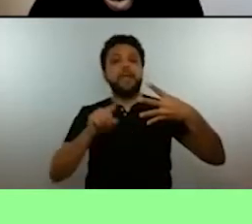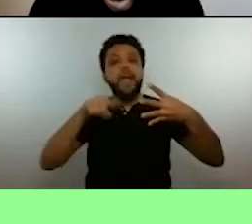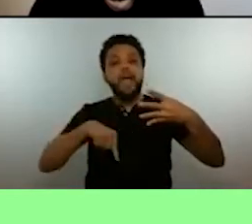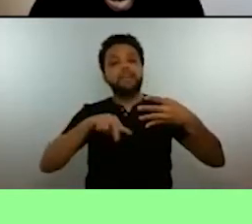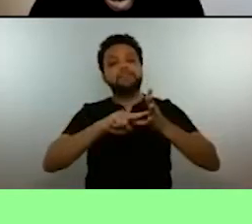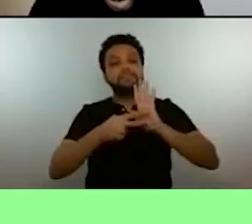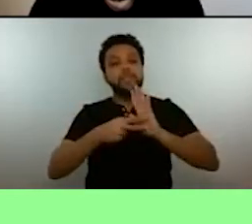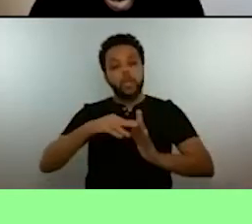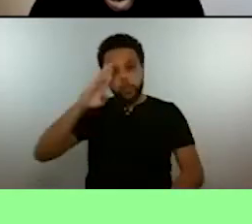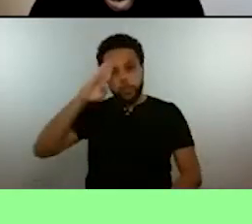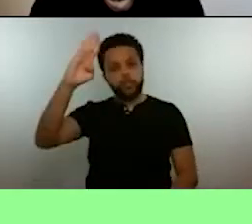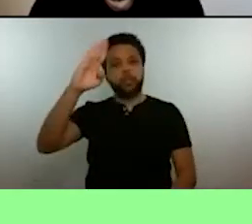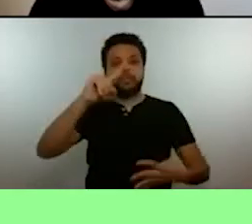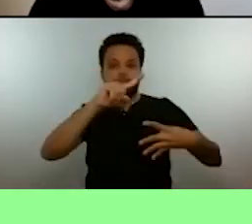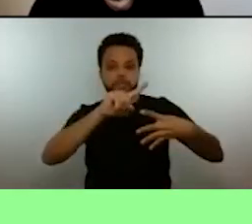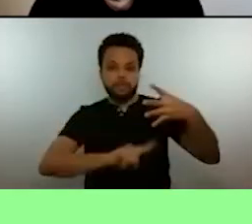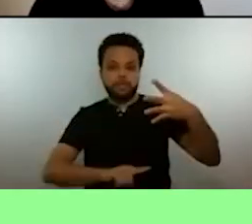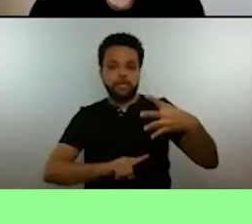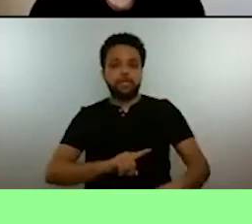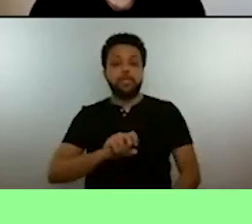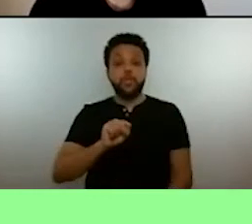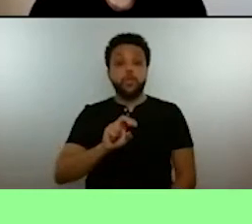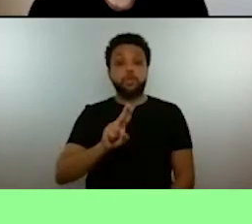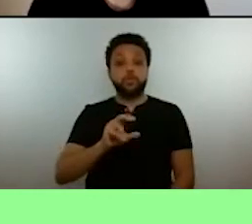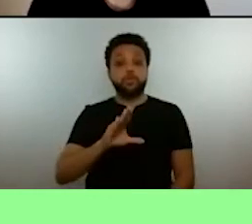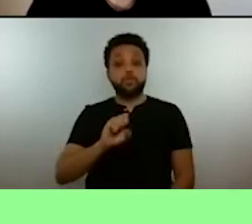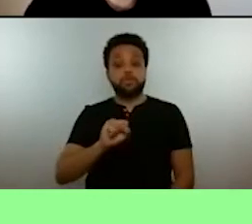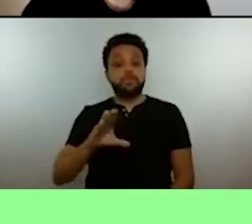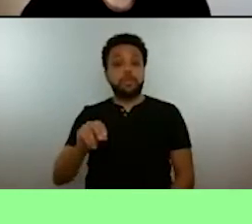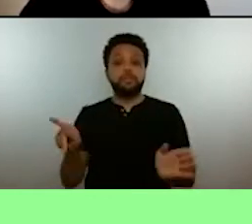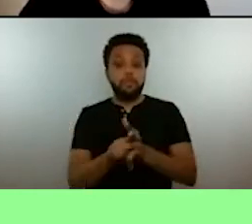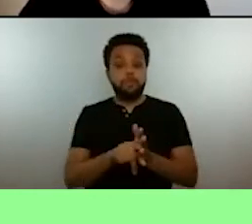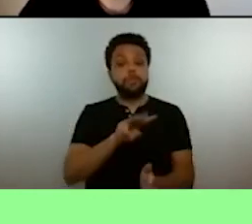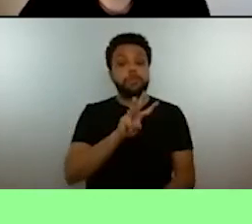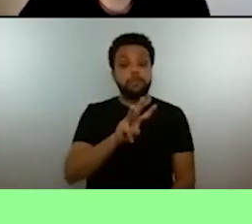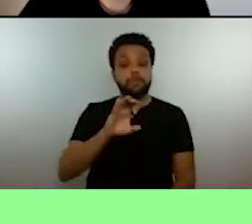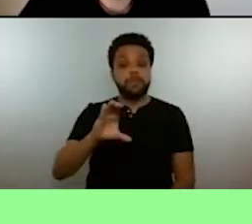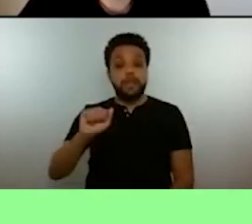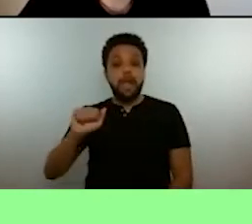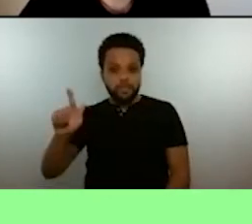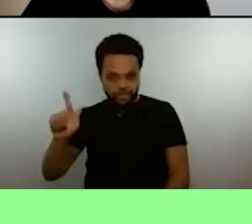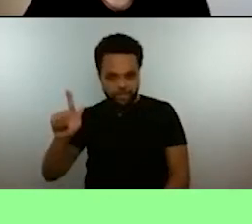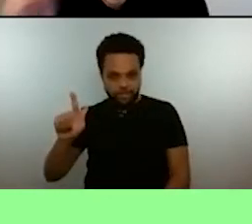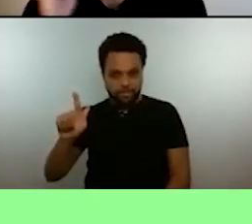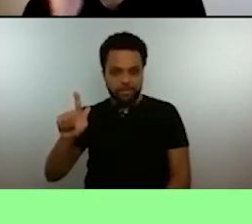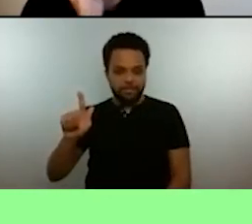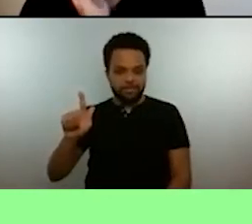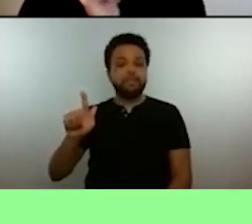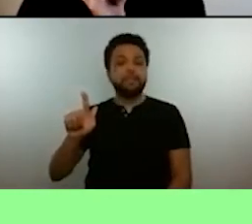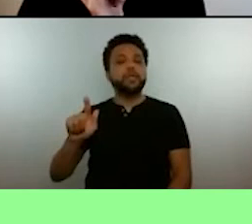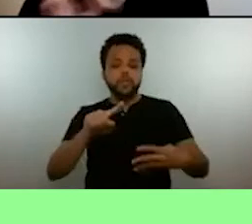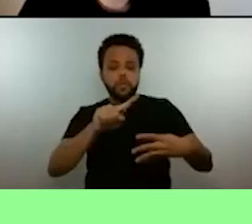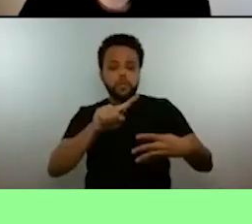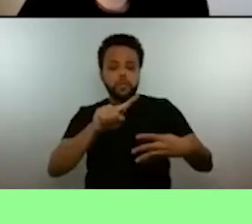um pouco errada, mas é mais ou menos isso. Da WCAG, posso ter esquecido o nome, mas eu acho que é os critérios de sucesso